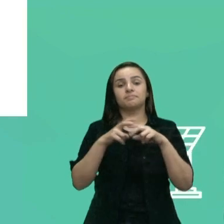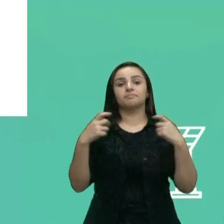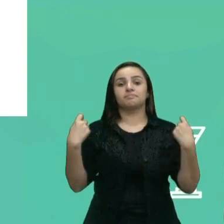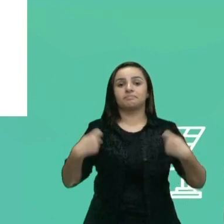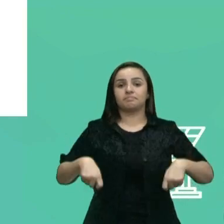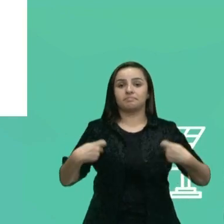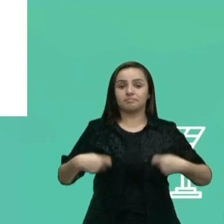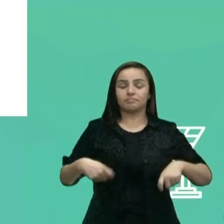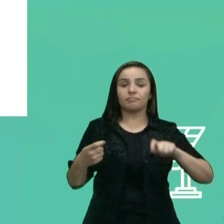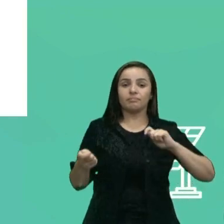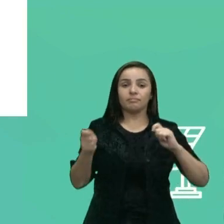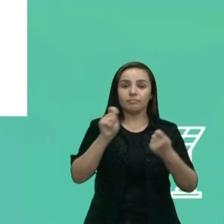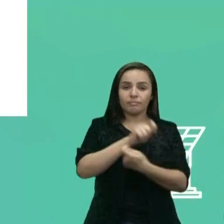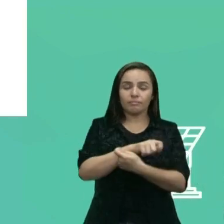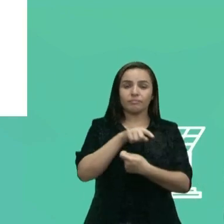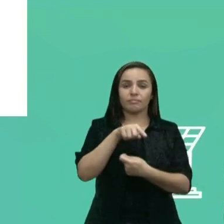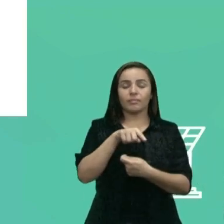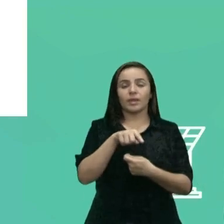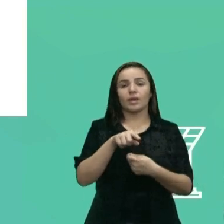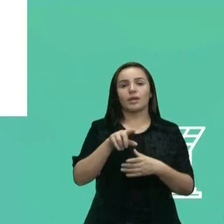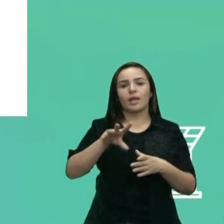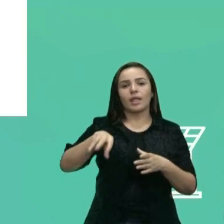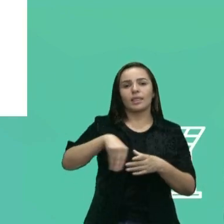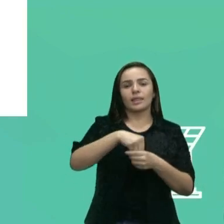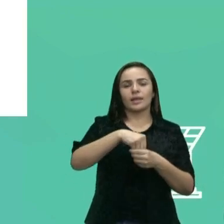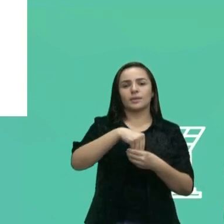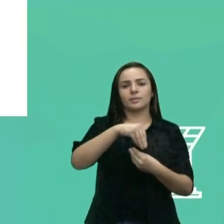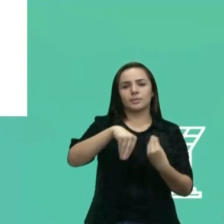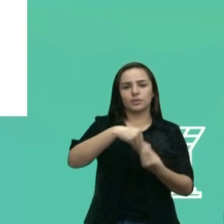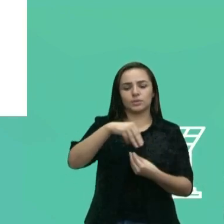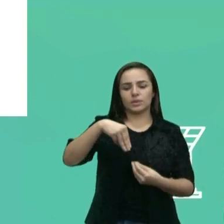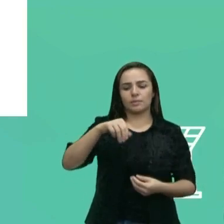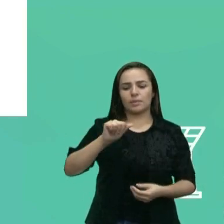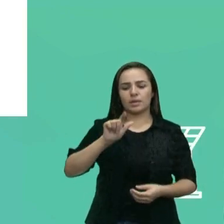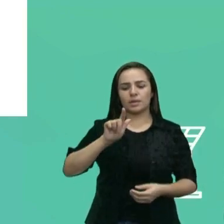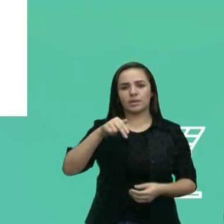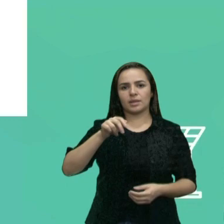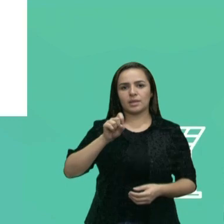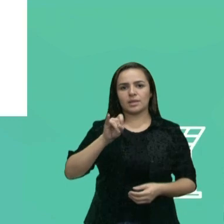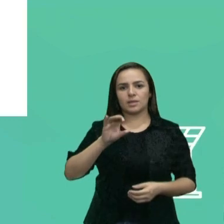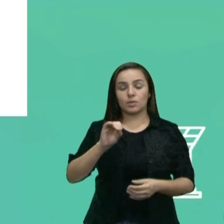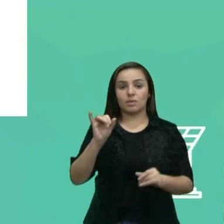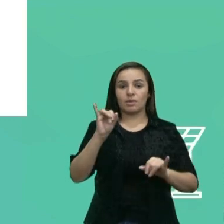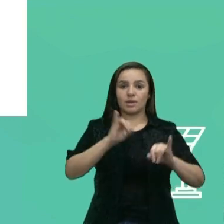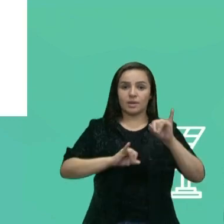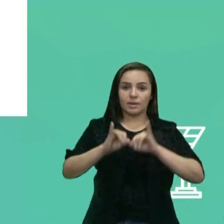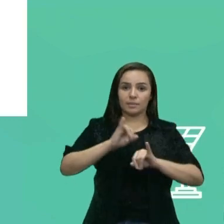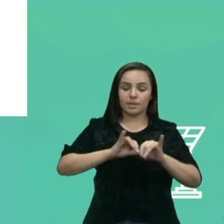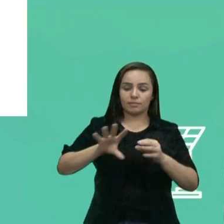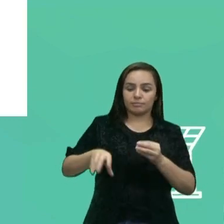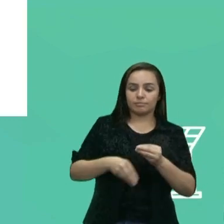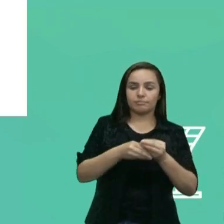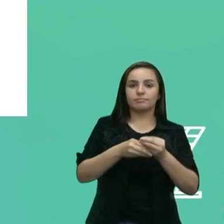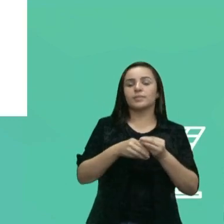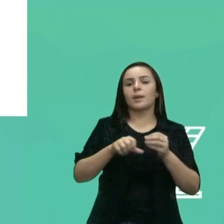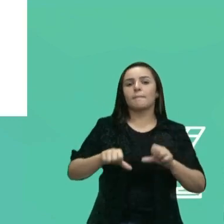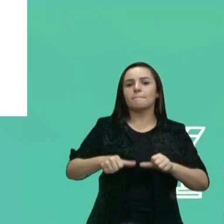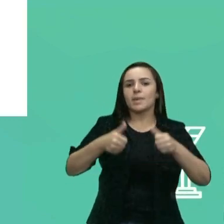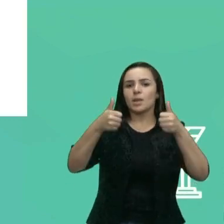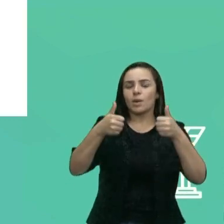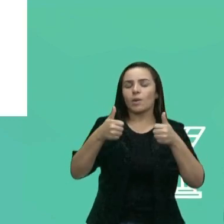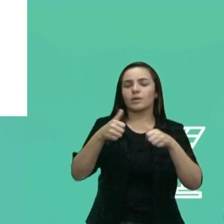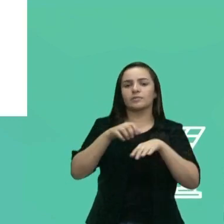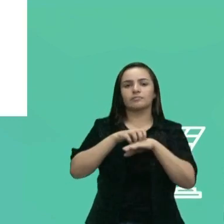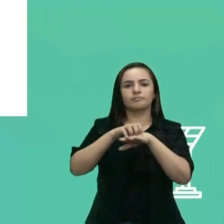propor formulações de compósitos à base de hidreto de magnésio que envolvam outros componentes que melhorem as características de transferência de calor,